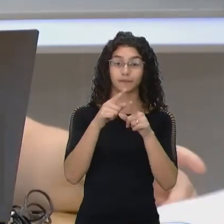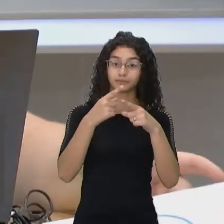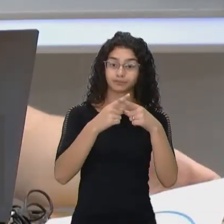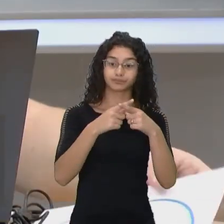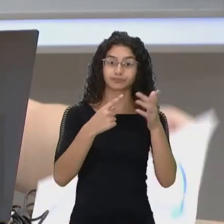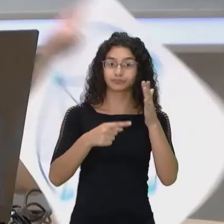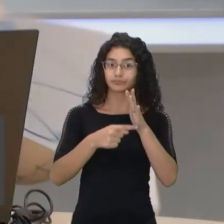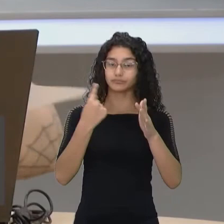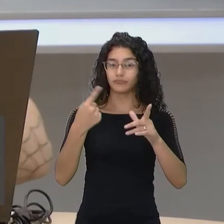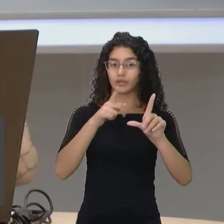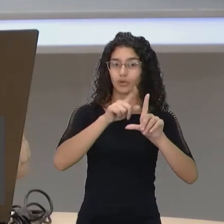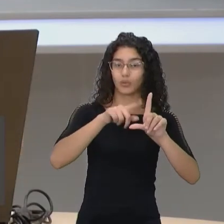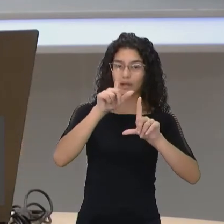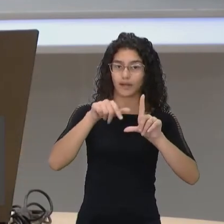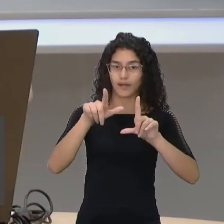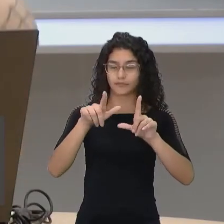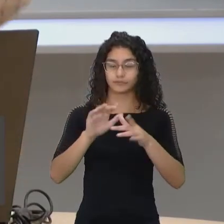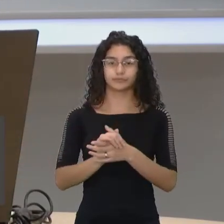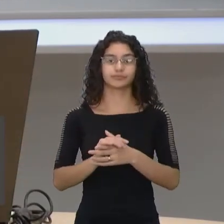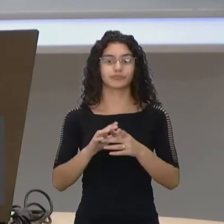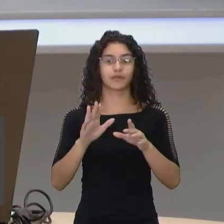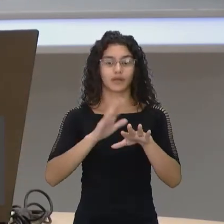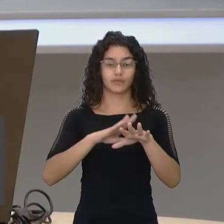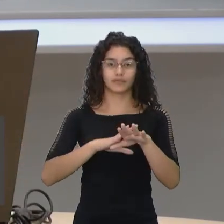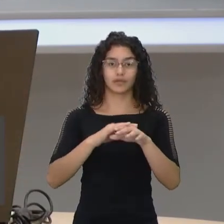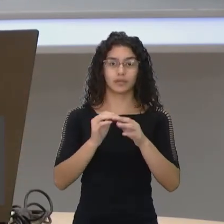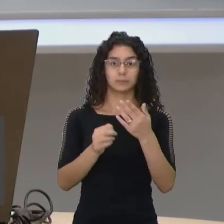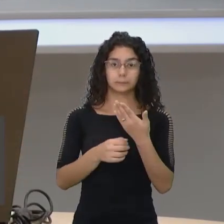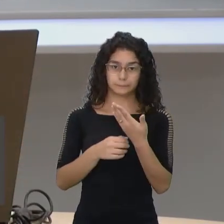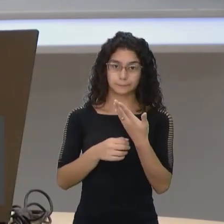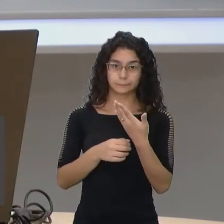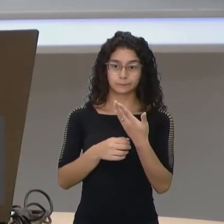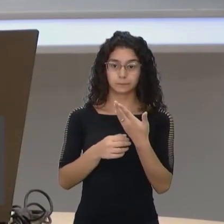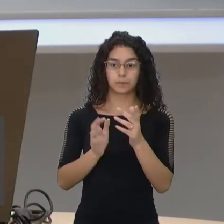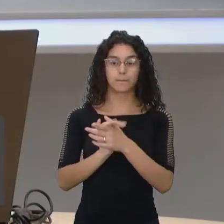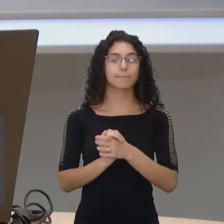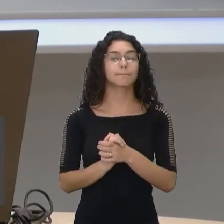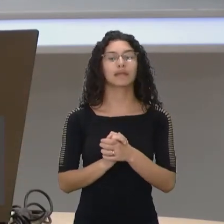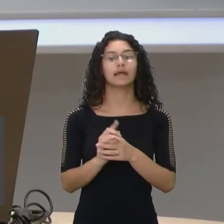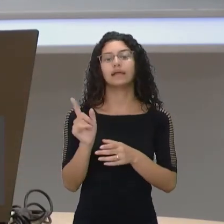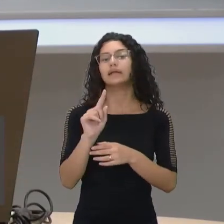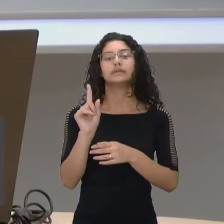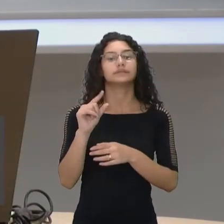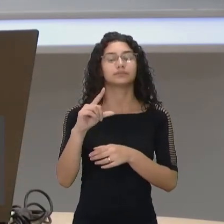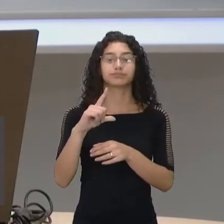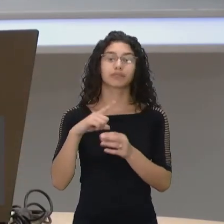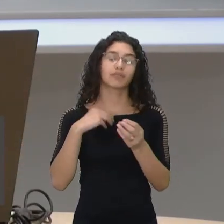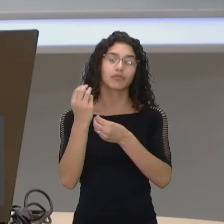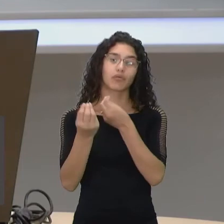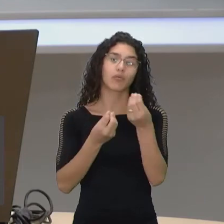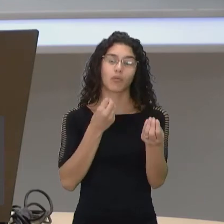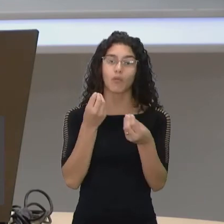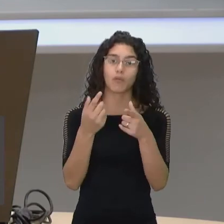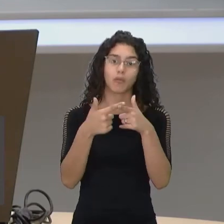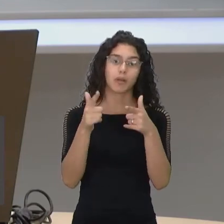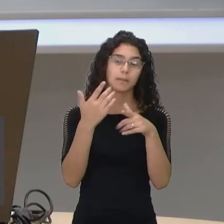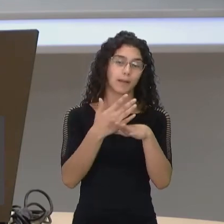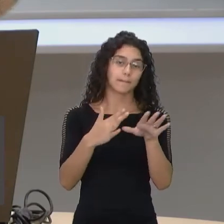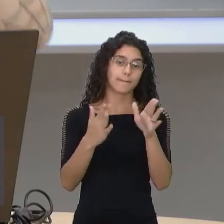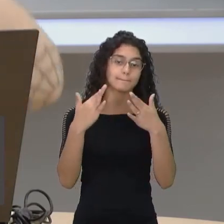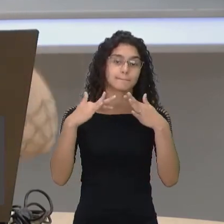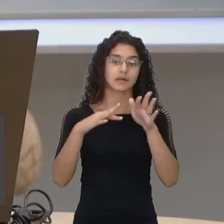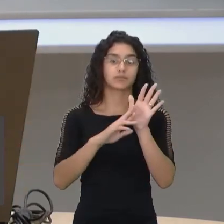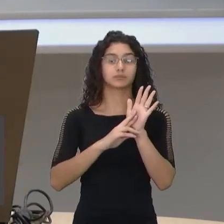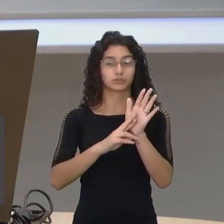o primeiro grafo que o Euler fez, né, que é esse que eu mostrei aqui para vocês, ele não levou à solução do problema, muito pelo contrário,